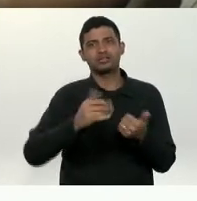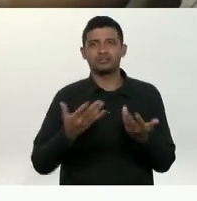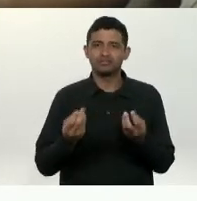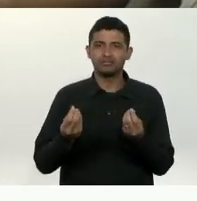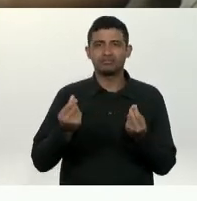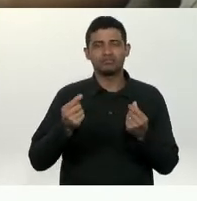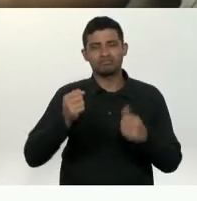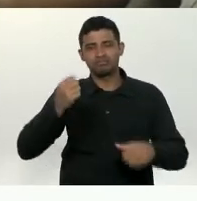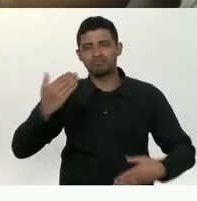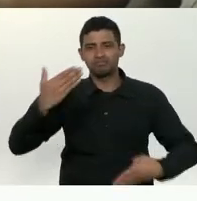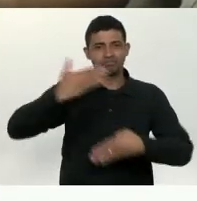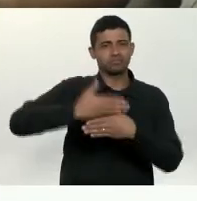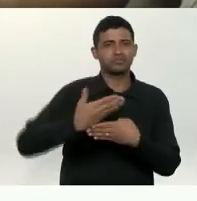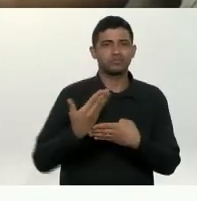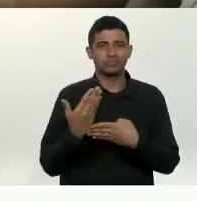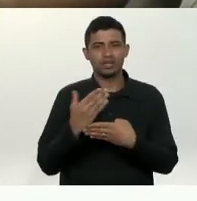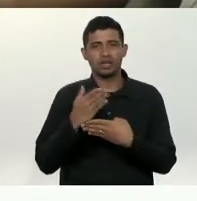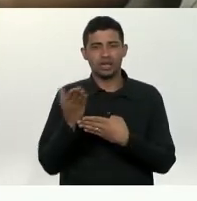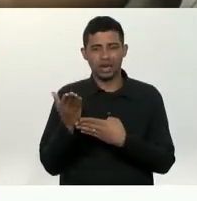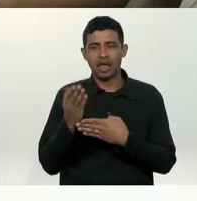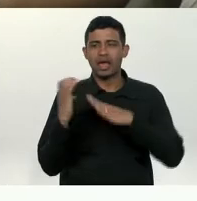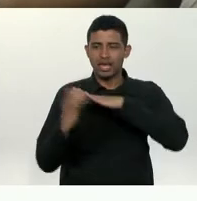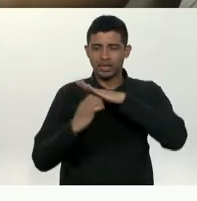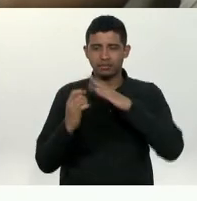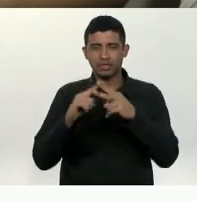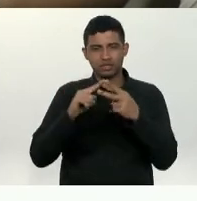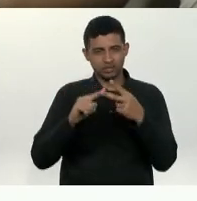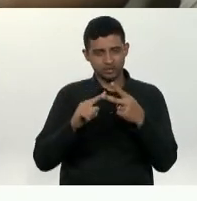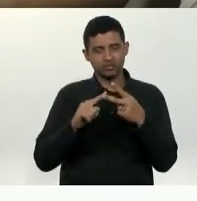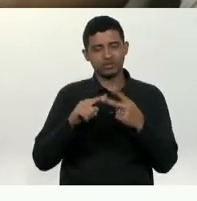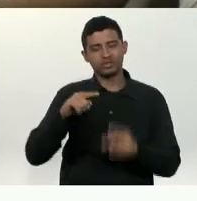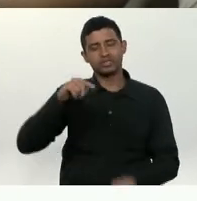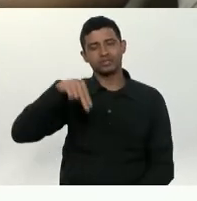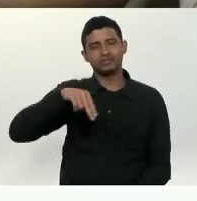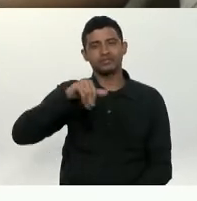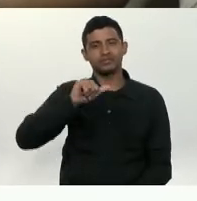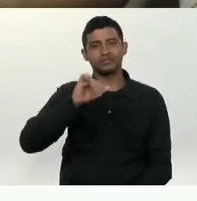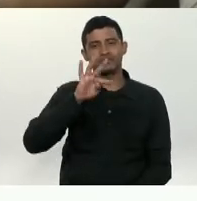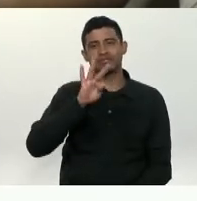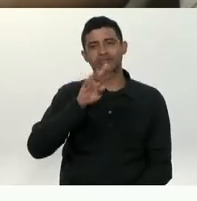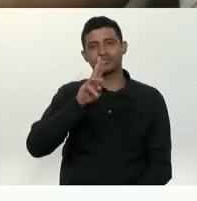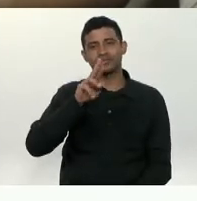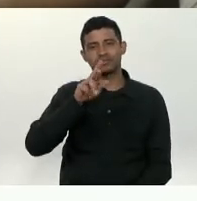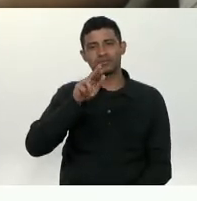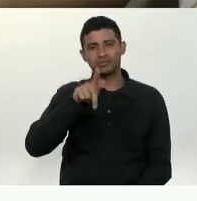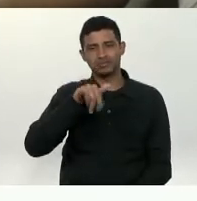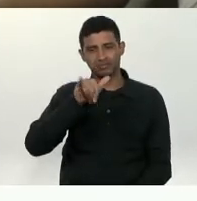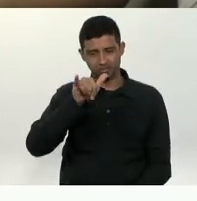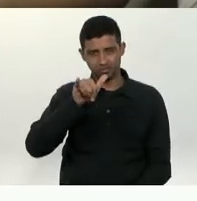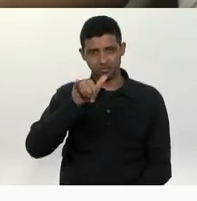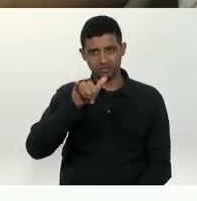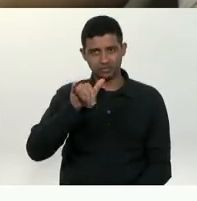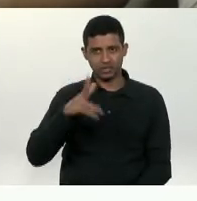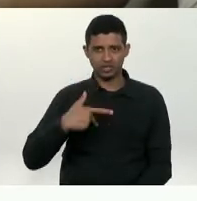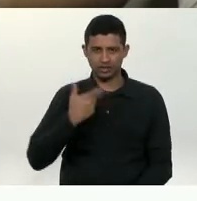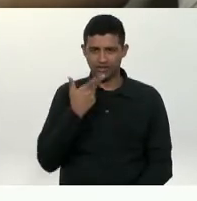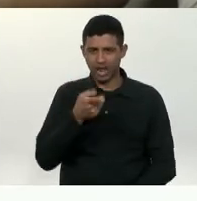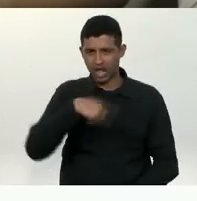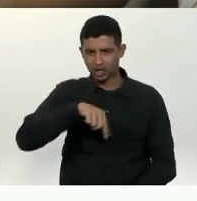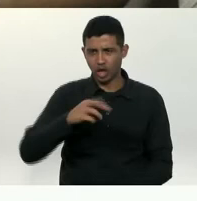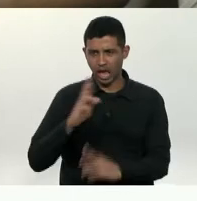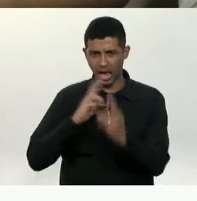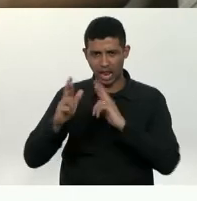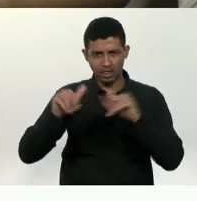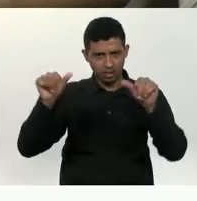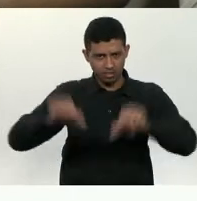embargado pela SEG Rio, pela Natuge. Isso não torna a nossa relação pior,